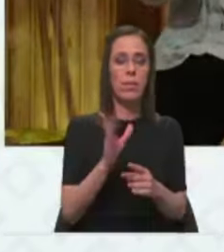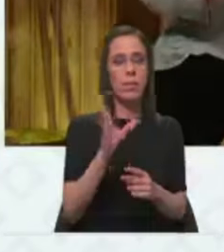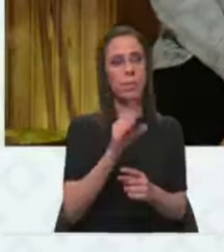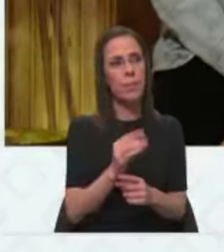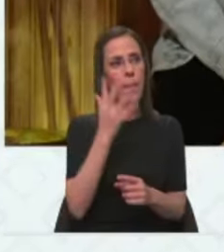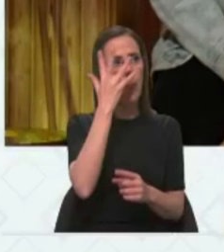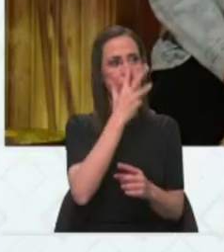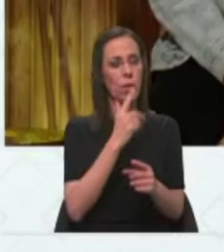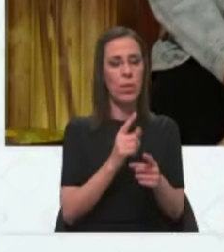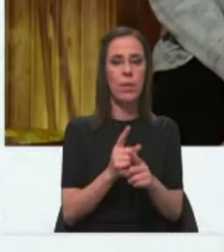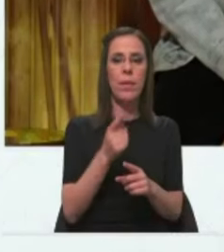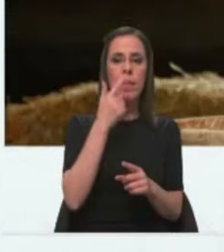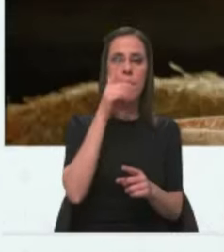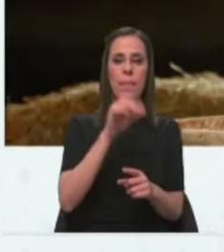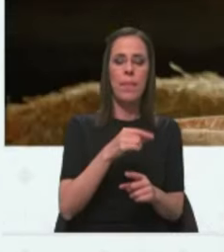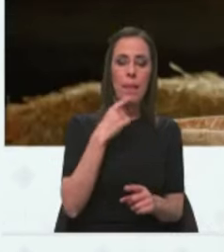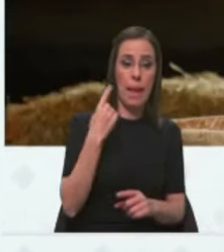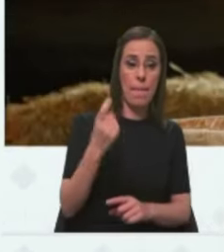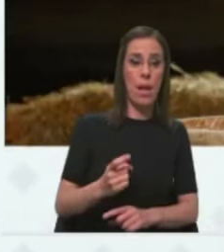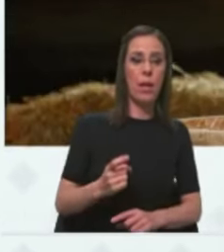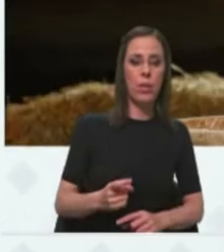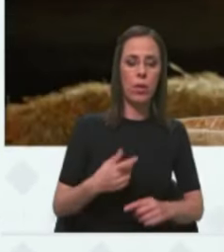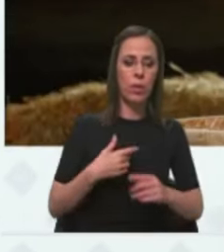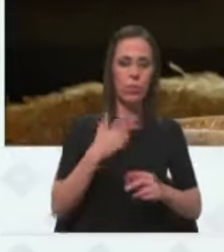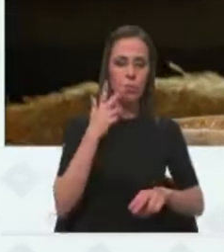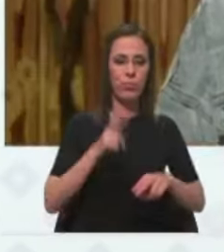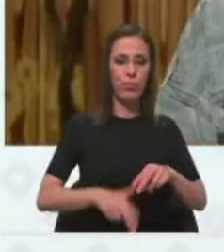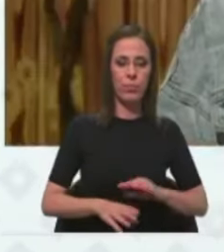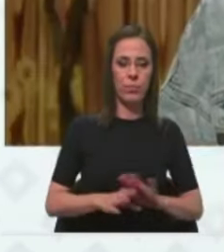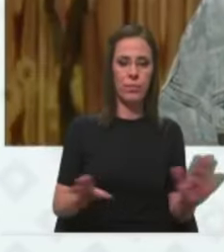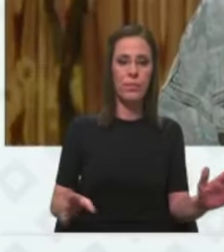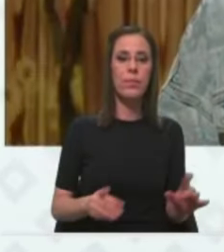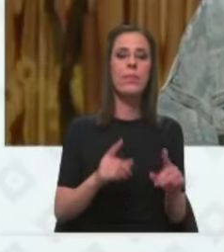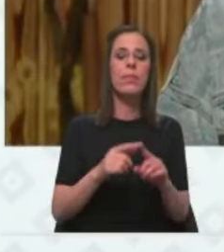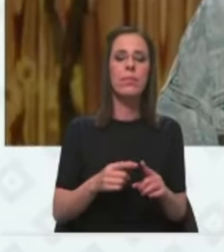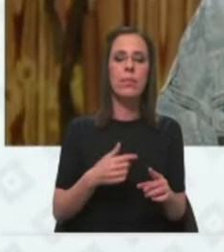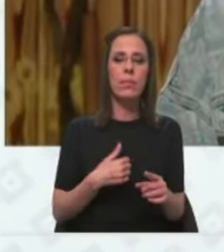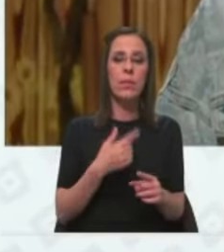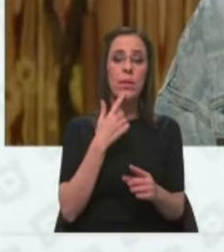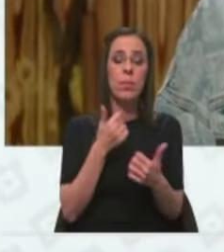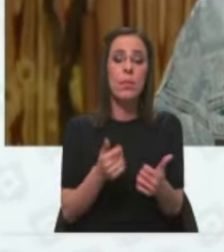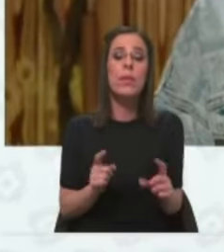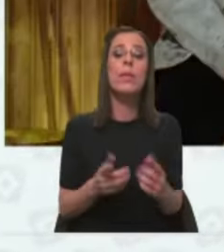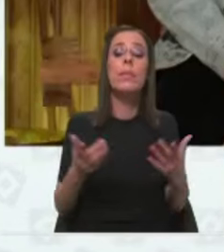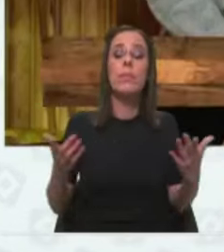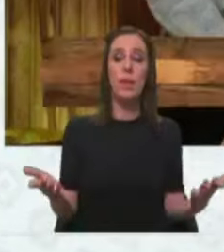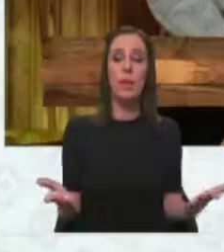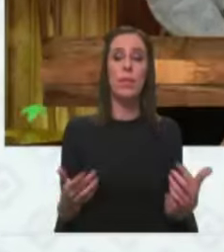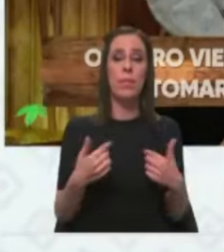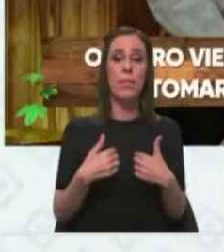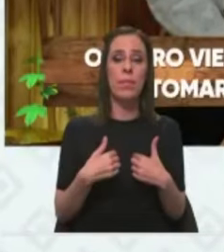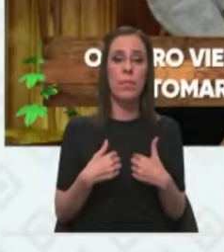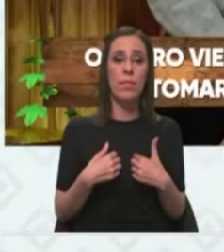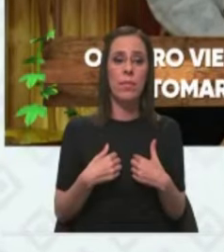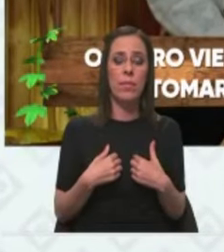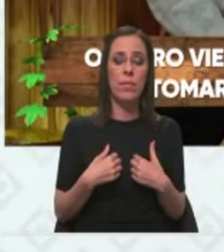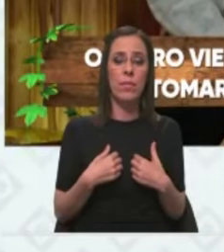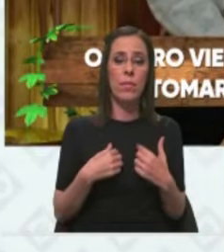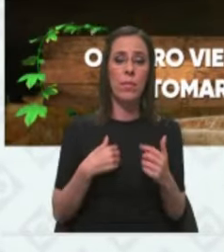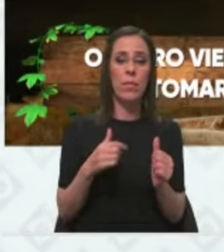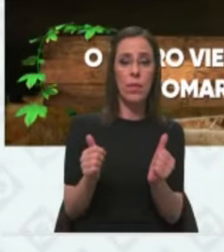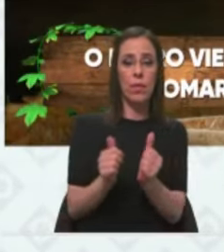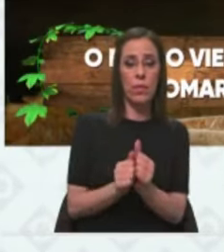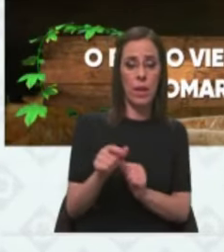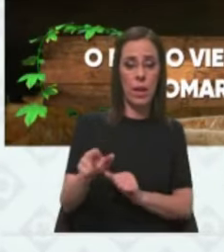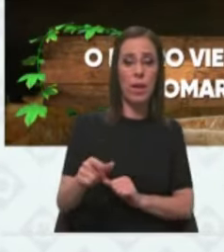mais pronto uma pessoa mais maldosa eu deixei de falar com ela e não não perceo muito bem mas talvez porque eu não ter não ter ficado do lado dela